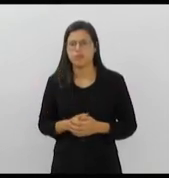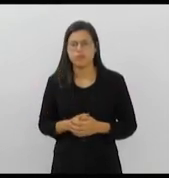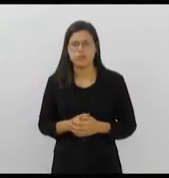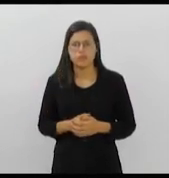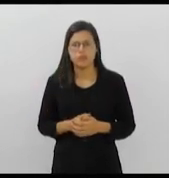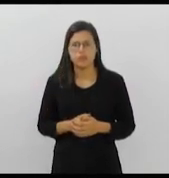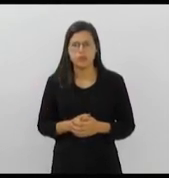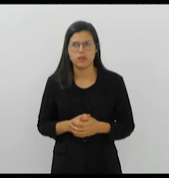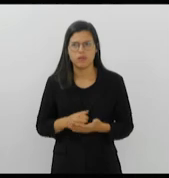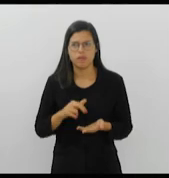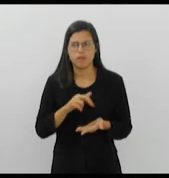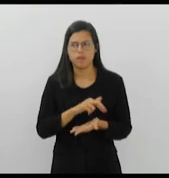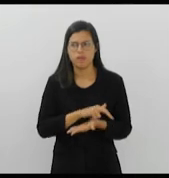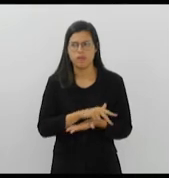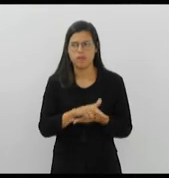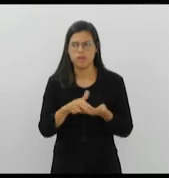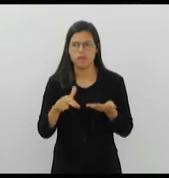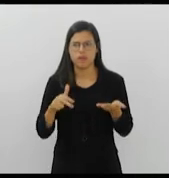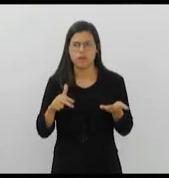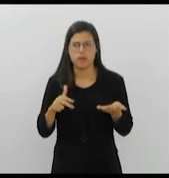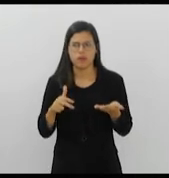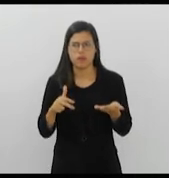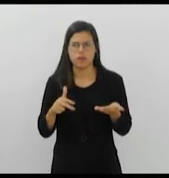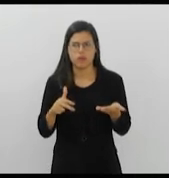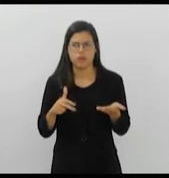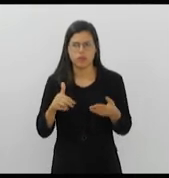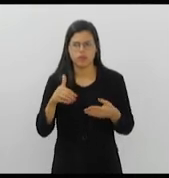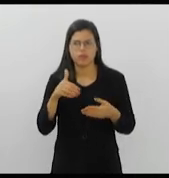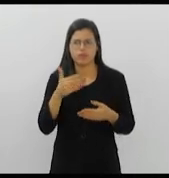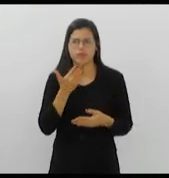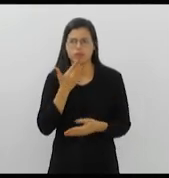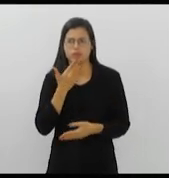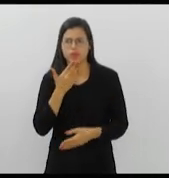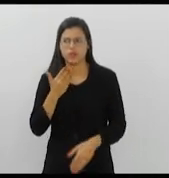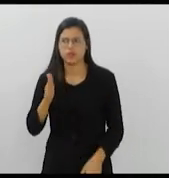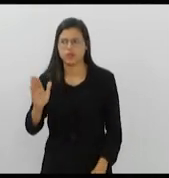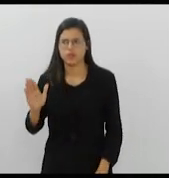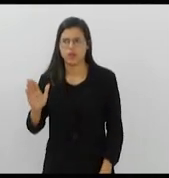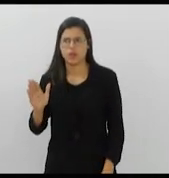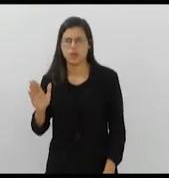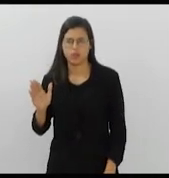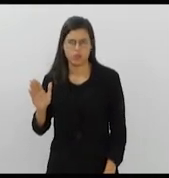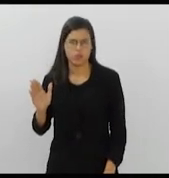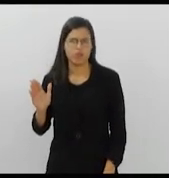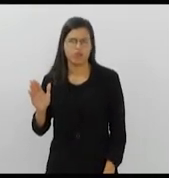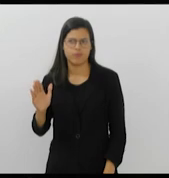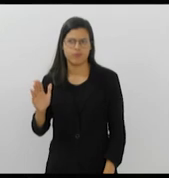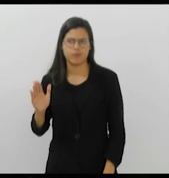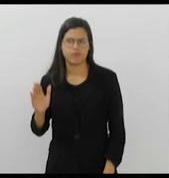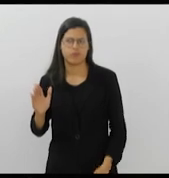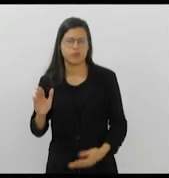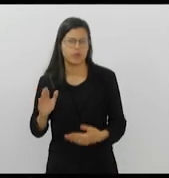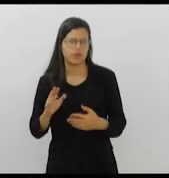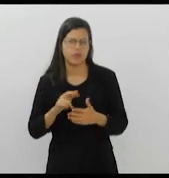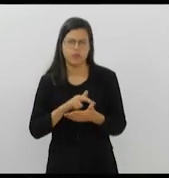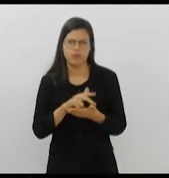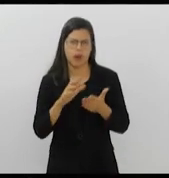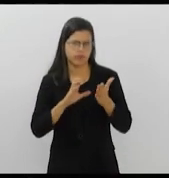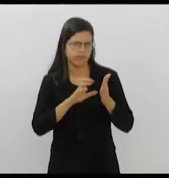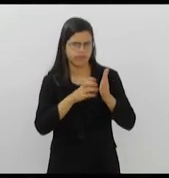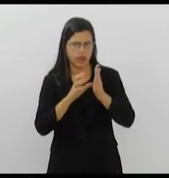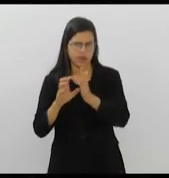muitos são os candidatos das mais diversas correntes